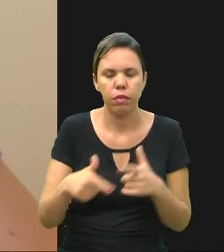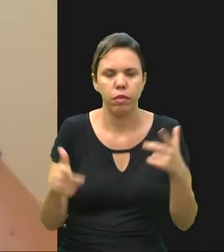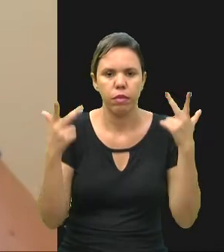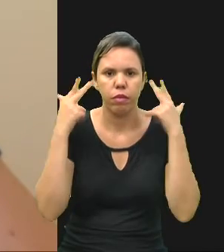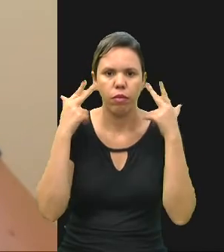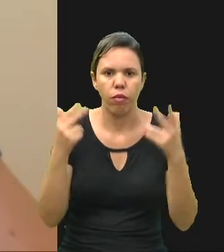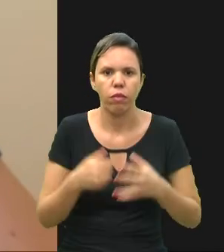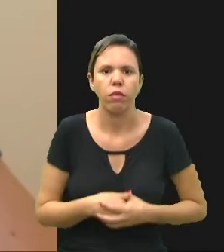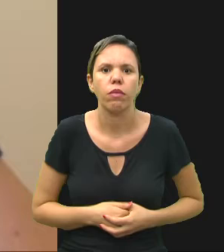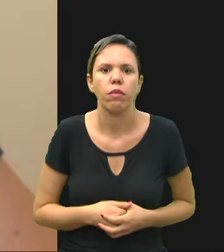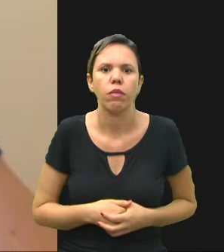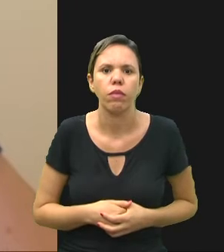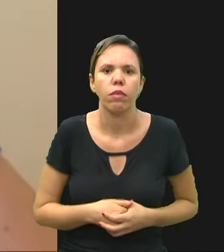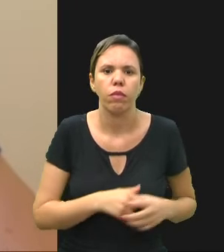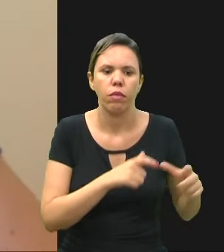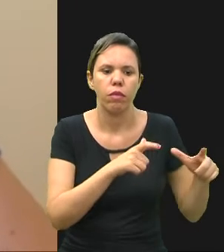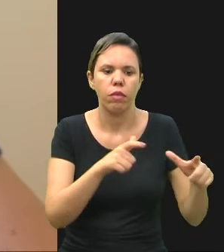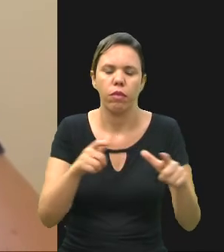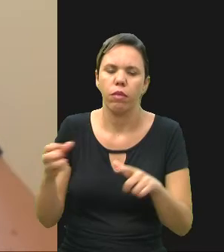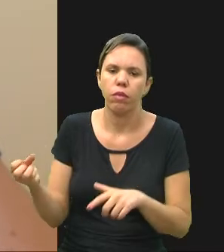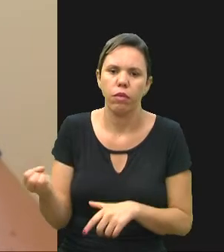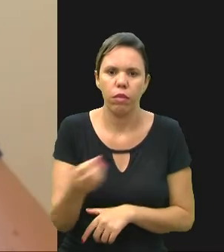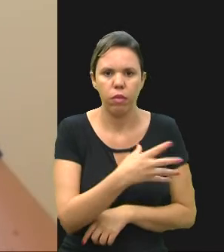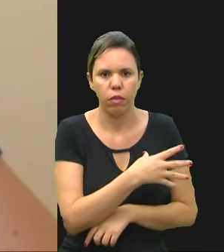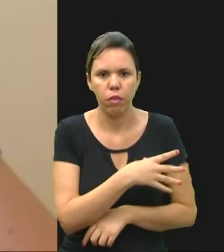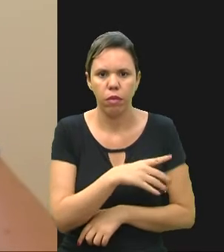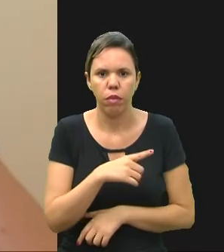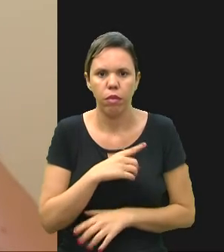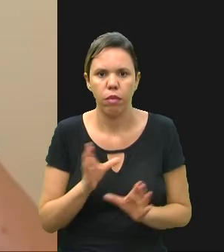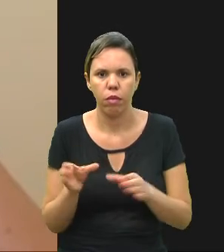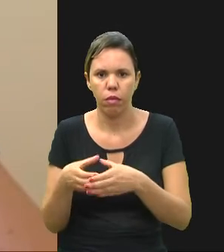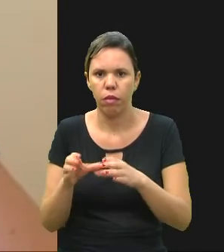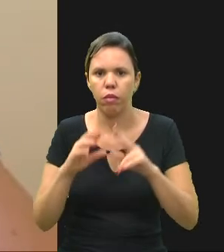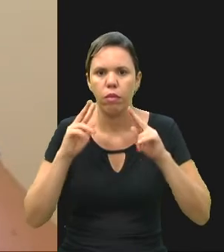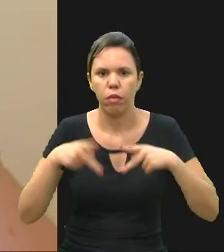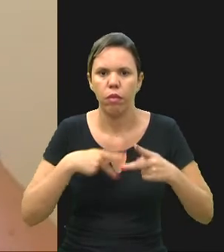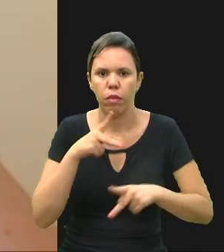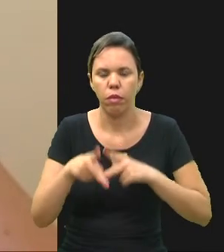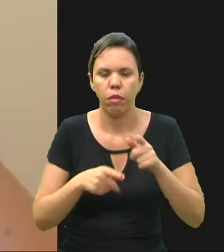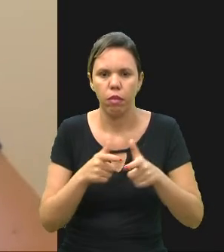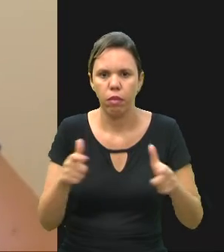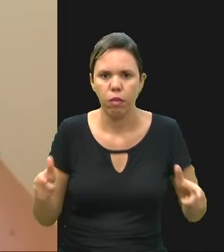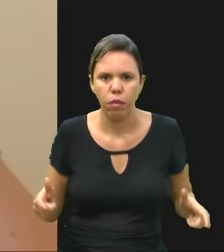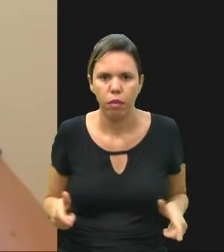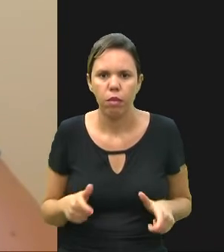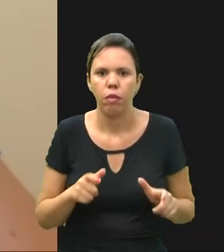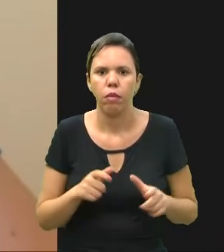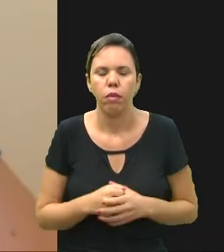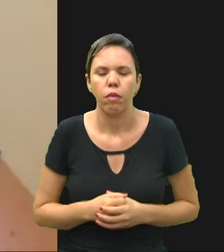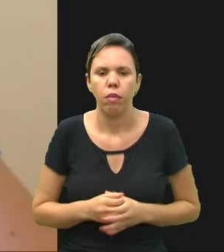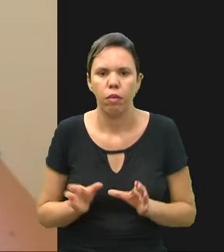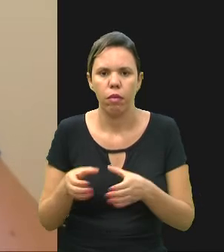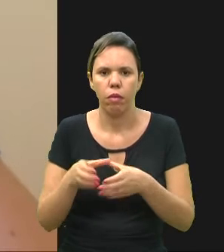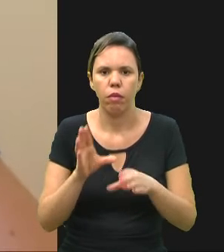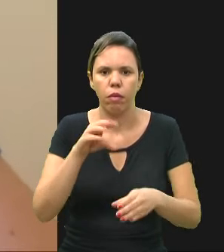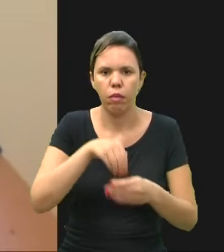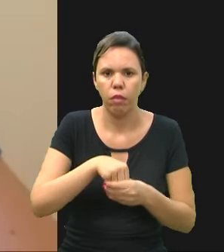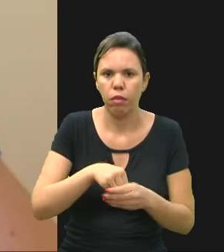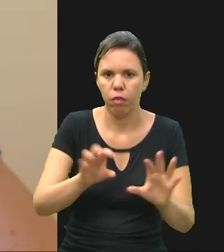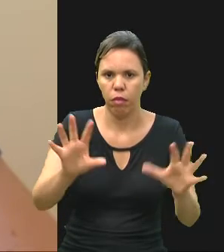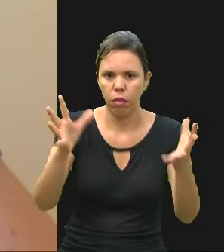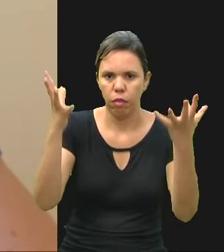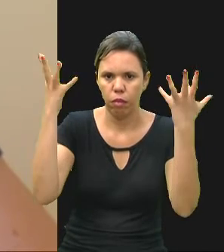acontece. Normalmente, nas áreas novas de colonização humana, ou de expansão de uma determinada comunidade